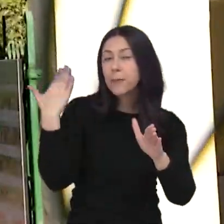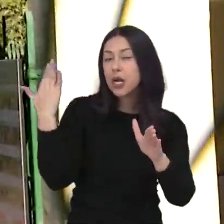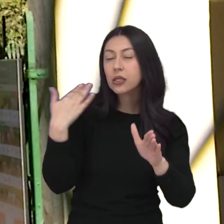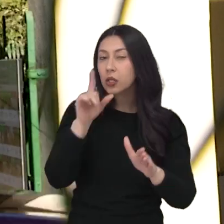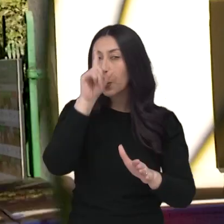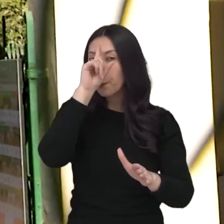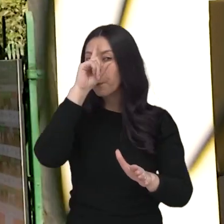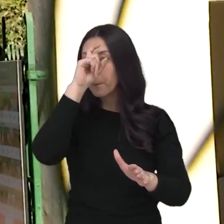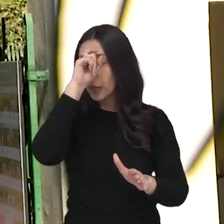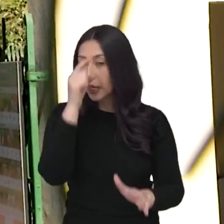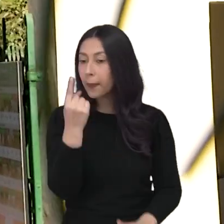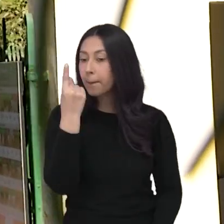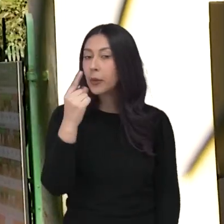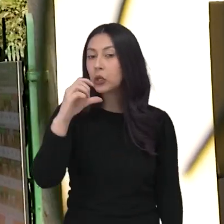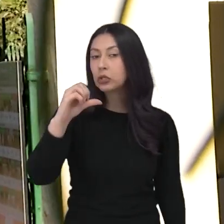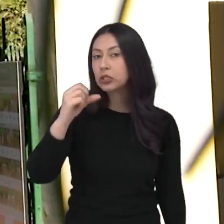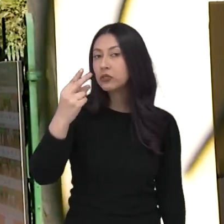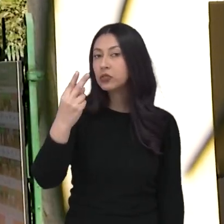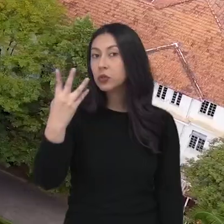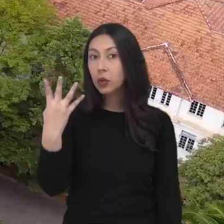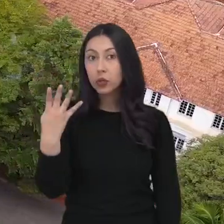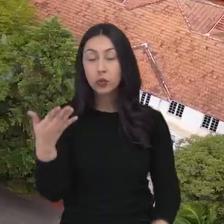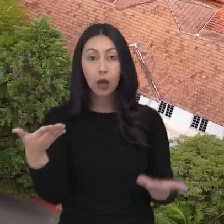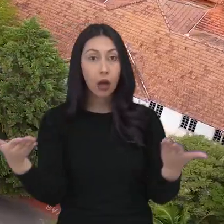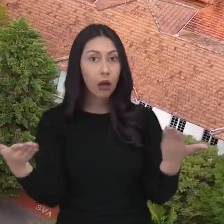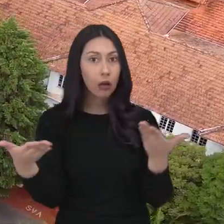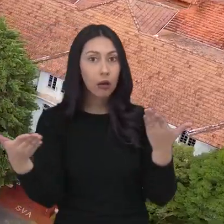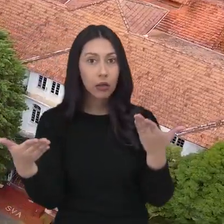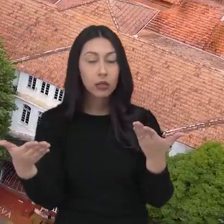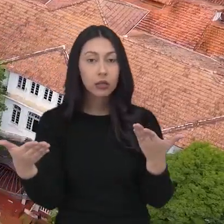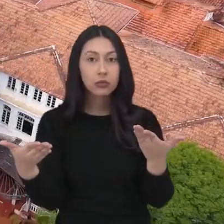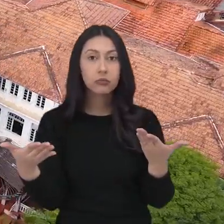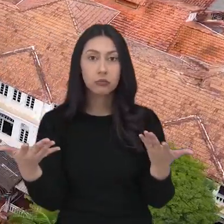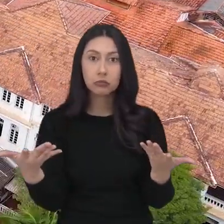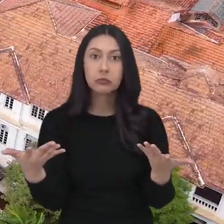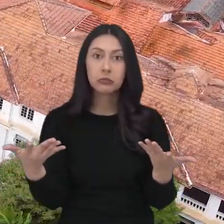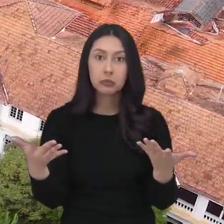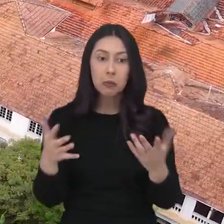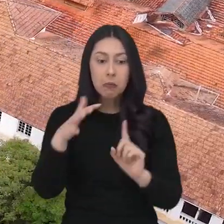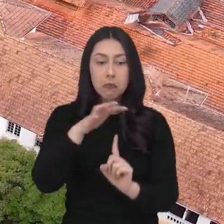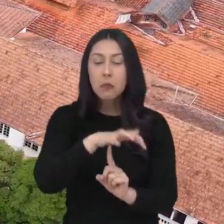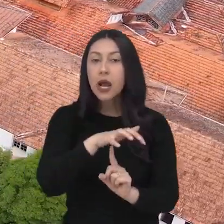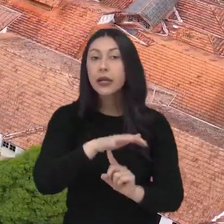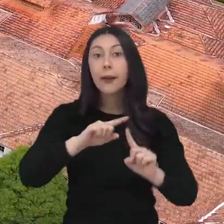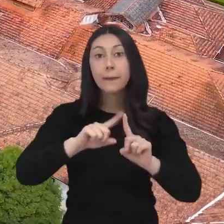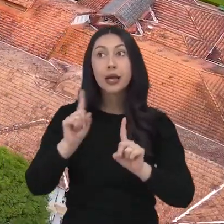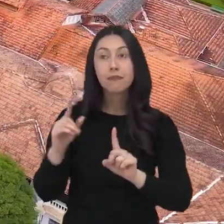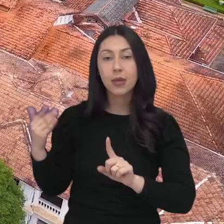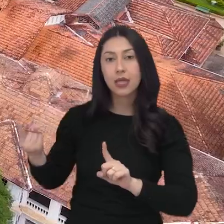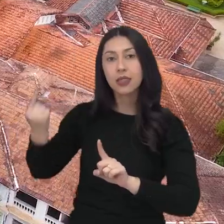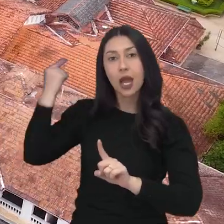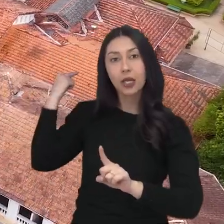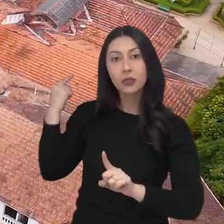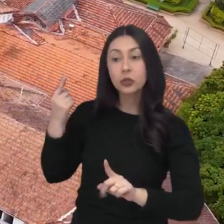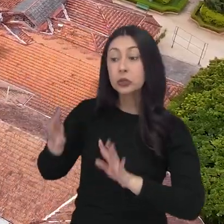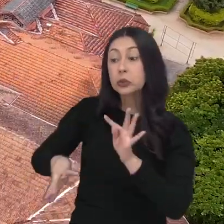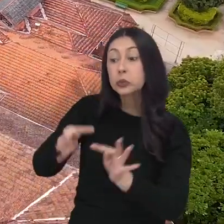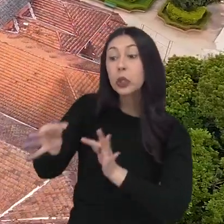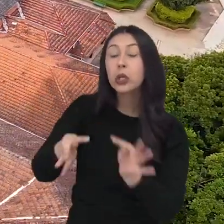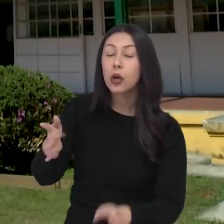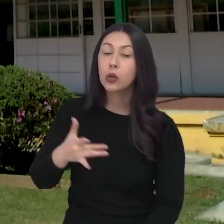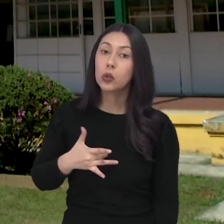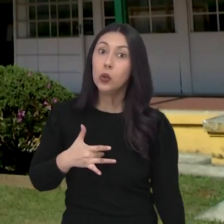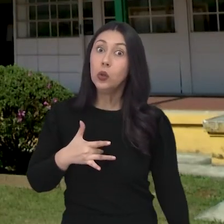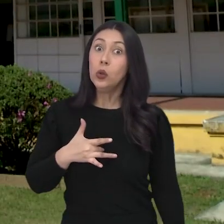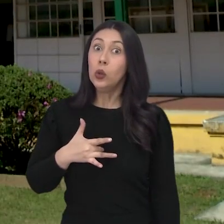como sanatório em 1924 e se tornou um dos maiores centros de tratamento de tuberculose da América